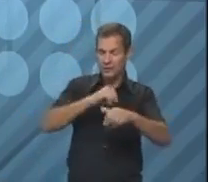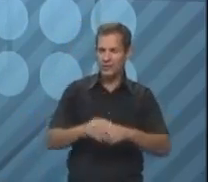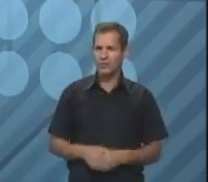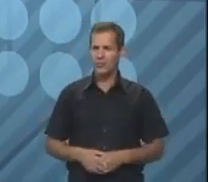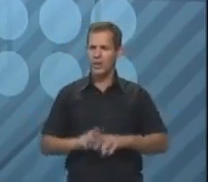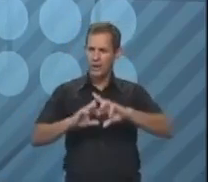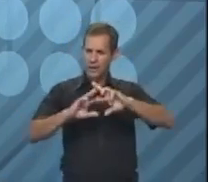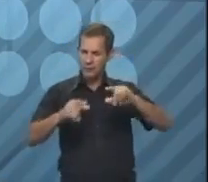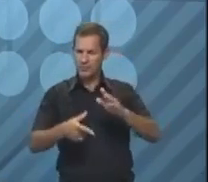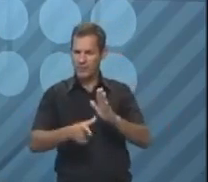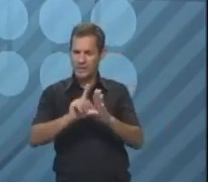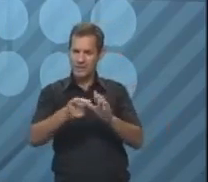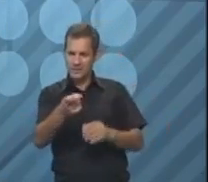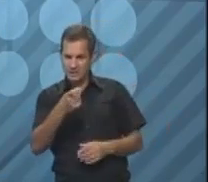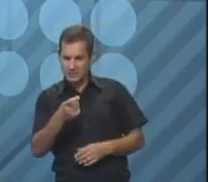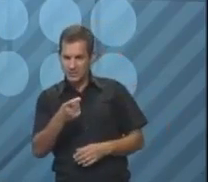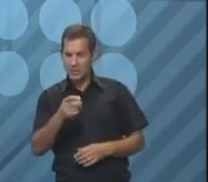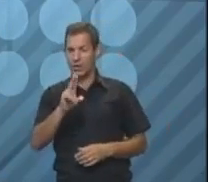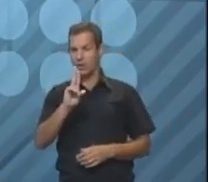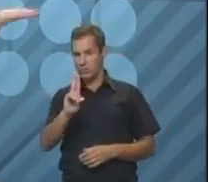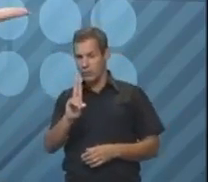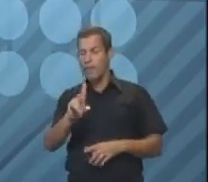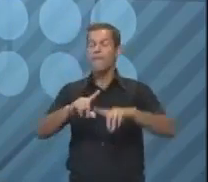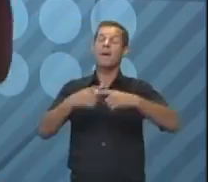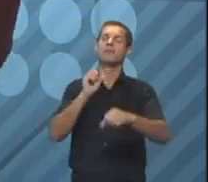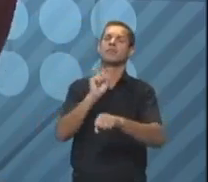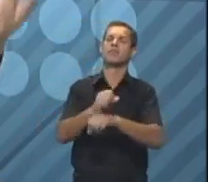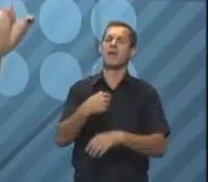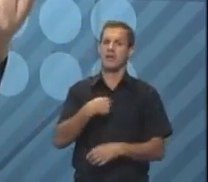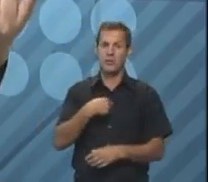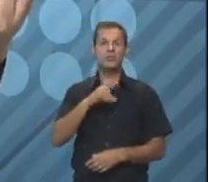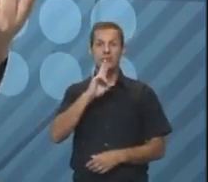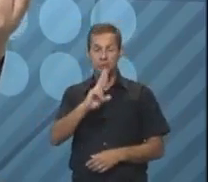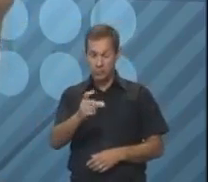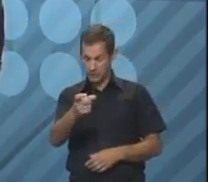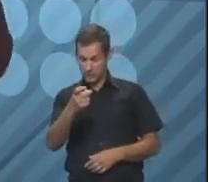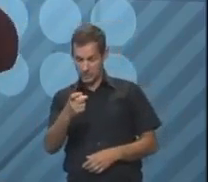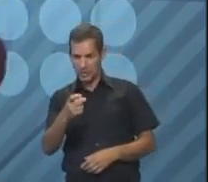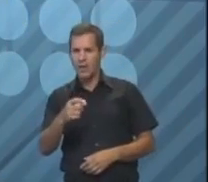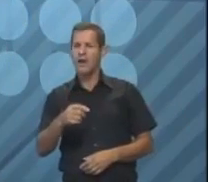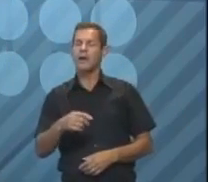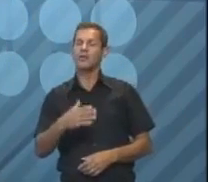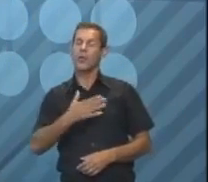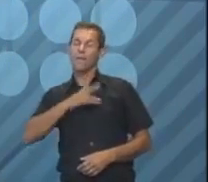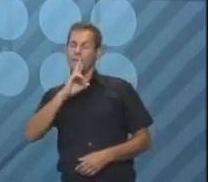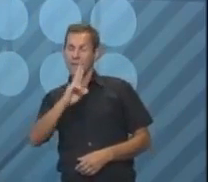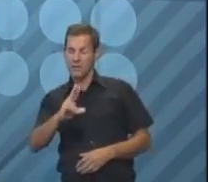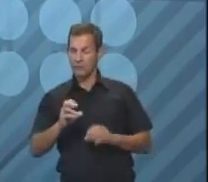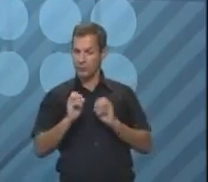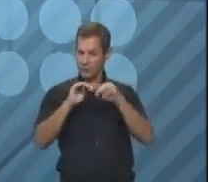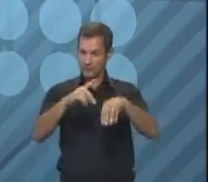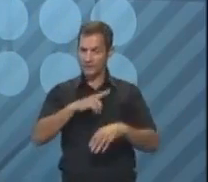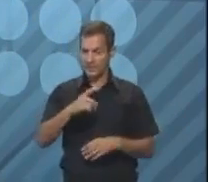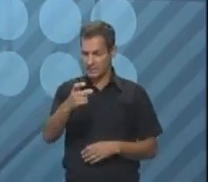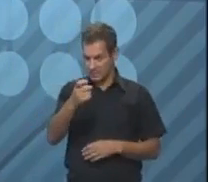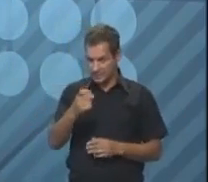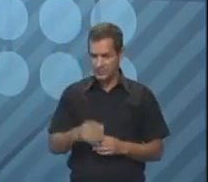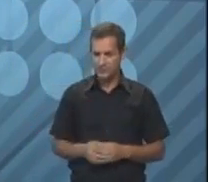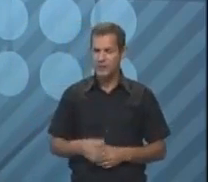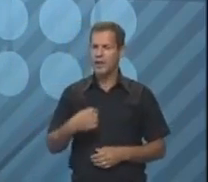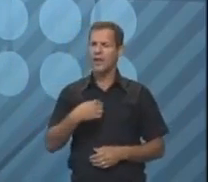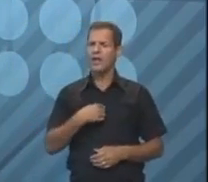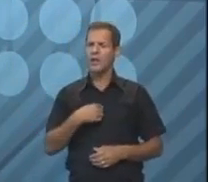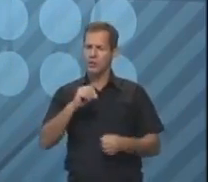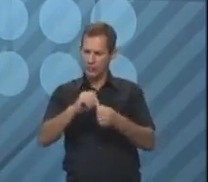aquela variável que antes era em x em u. Mas espera, eu não estava resolvendo em x? Então, minha resposta final ela deve ser em x.